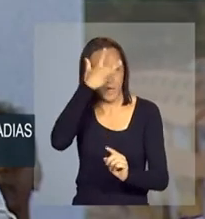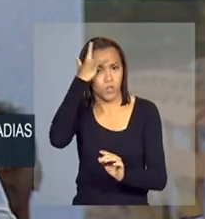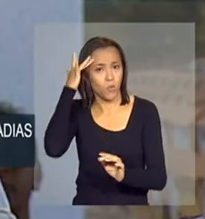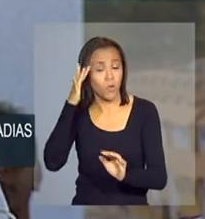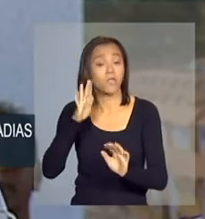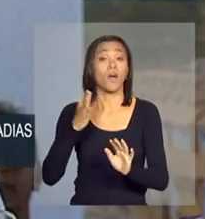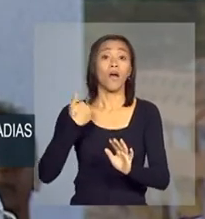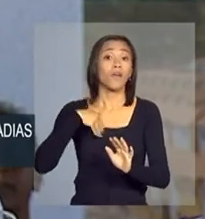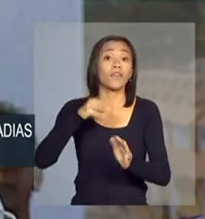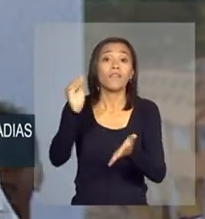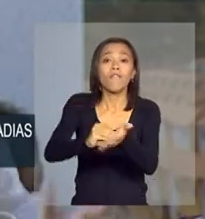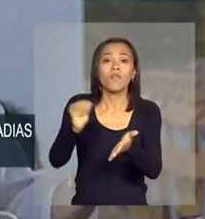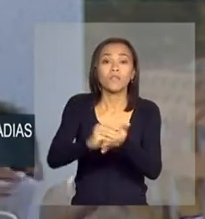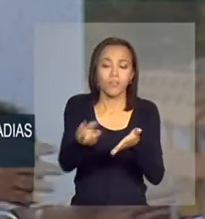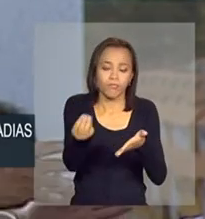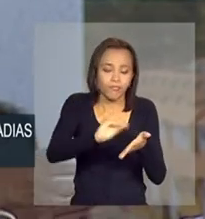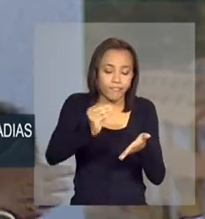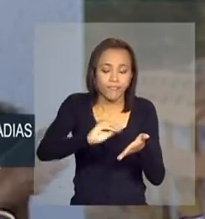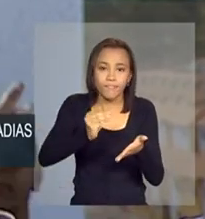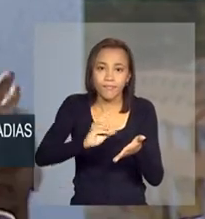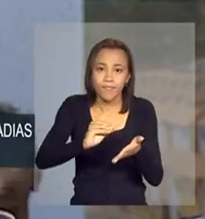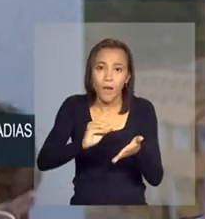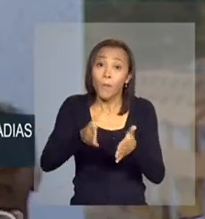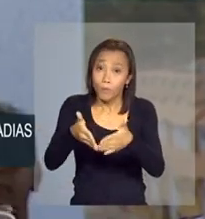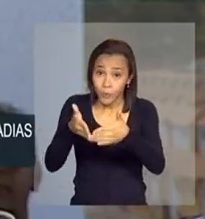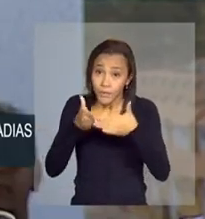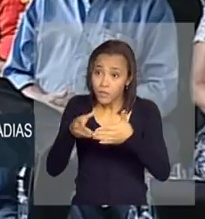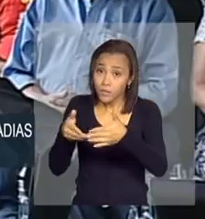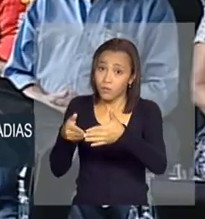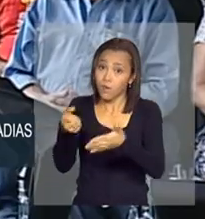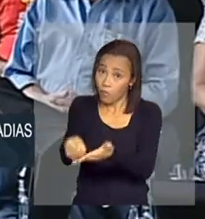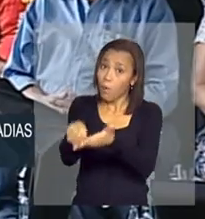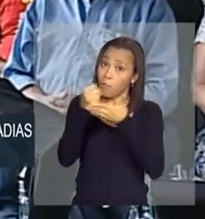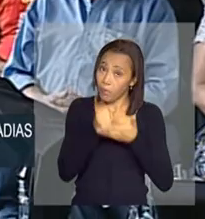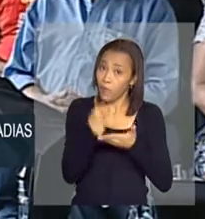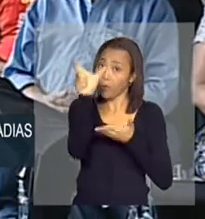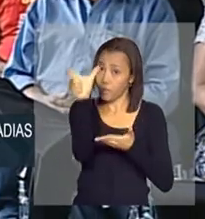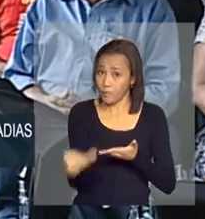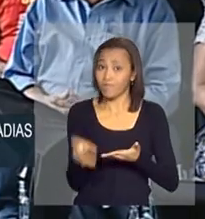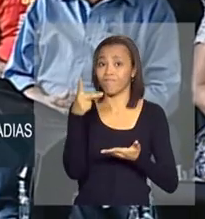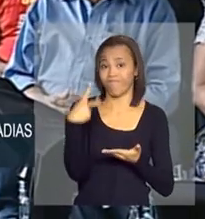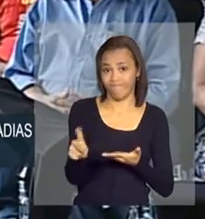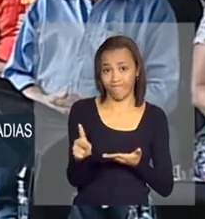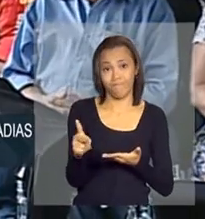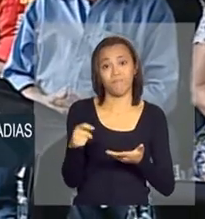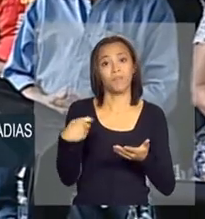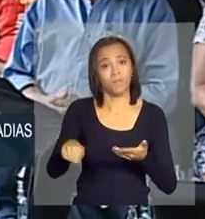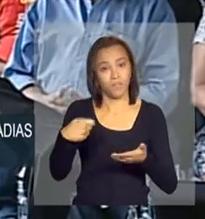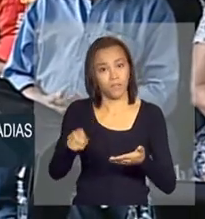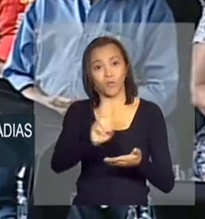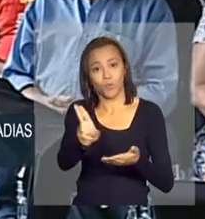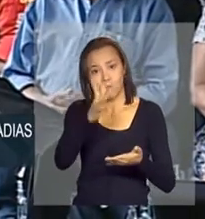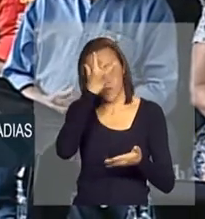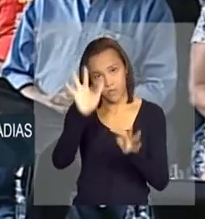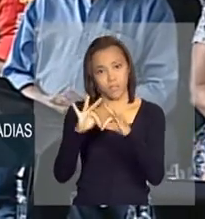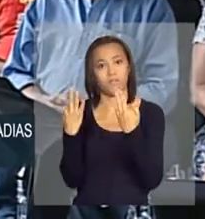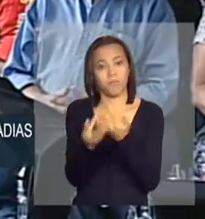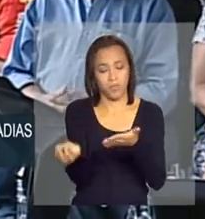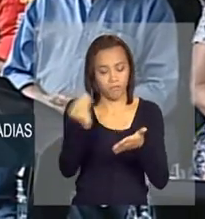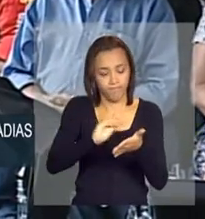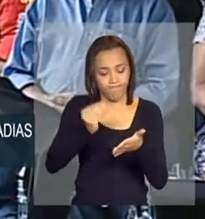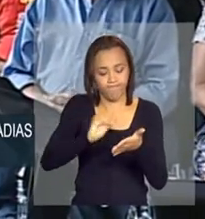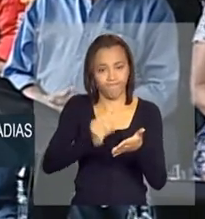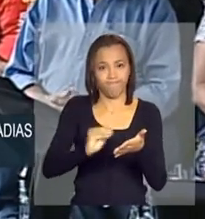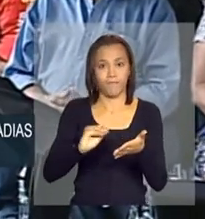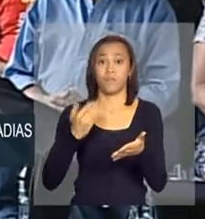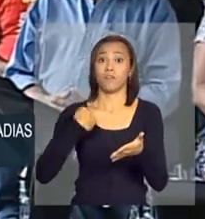tem só não estão cadastrada por isso peço seu apoio perfeito para cadastrar porque nós estamos